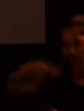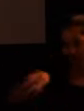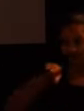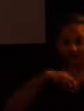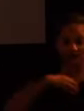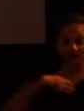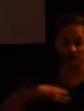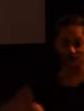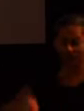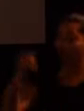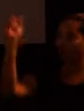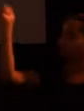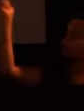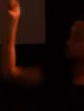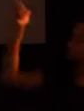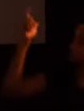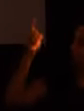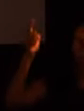praia no verão nunca.